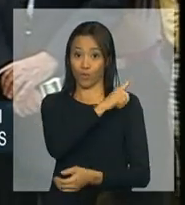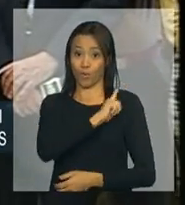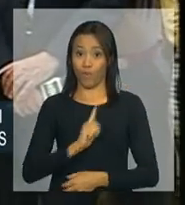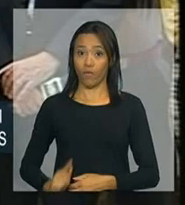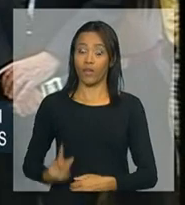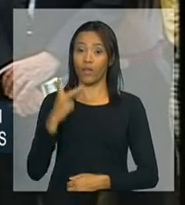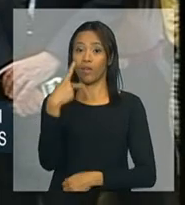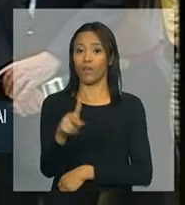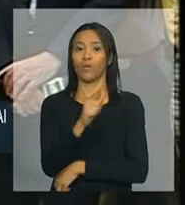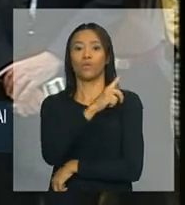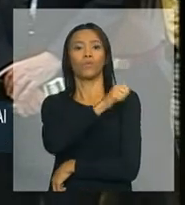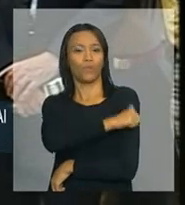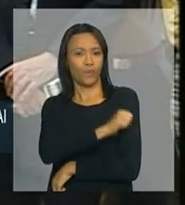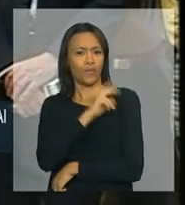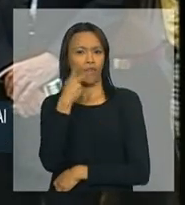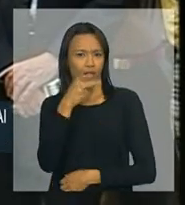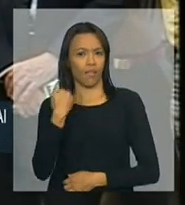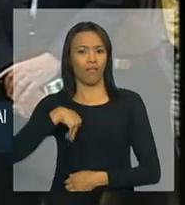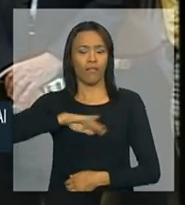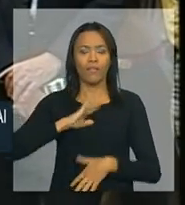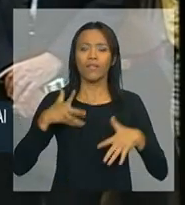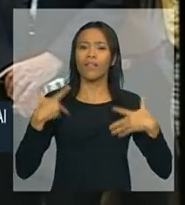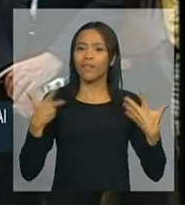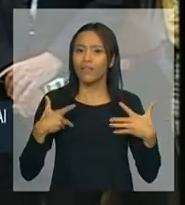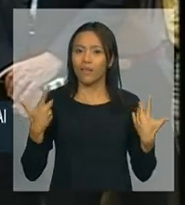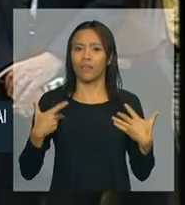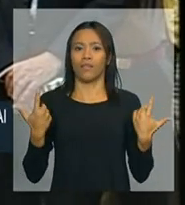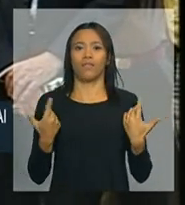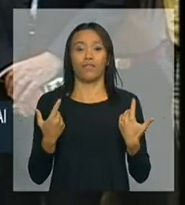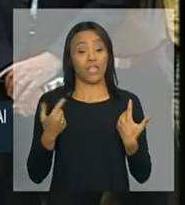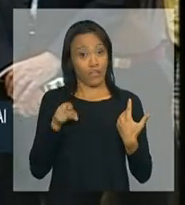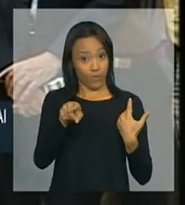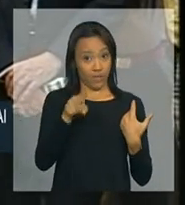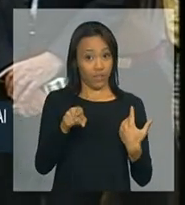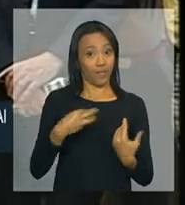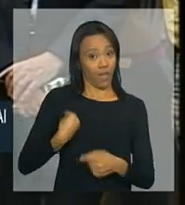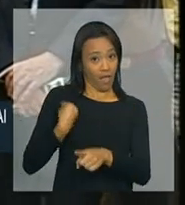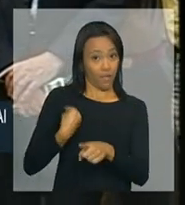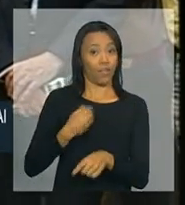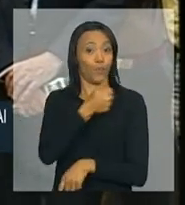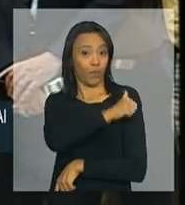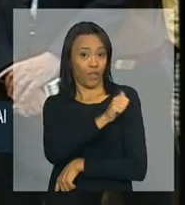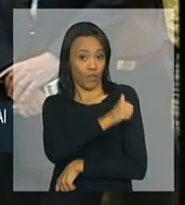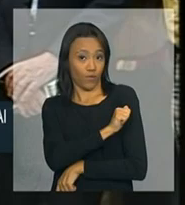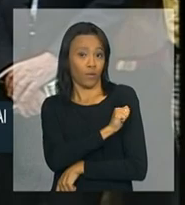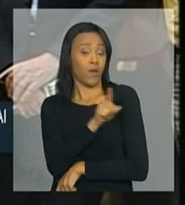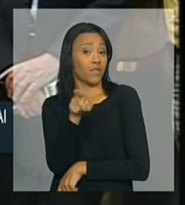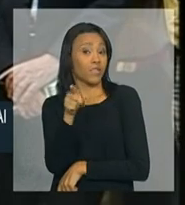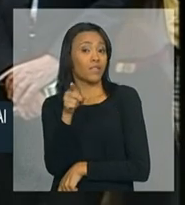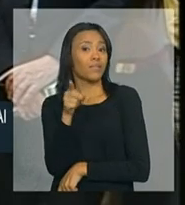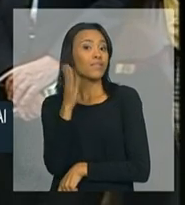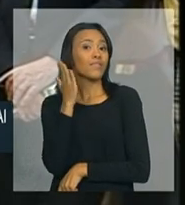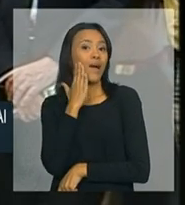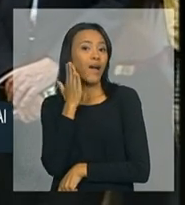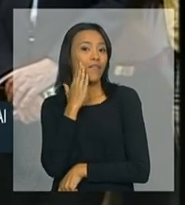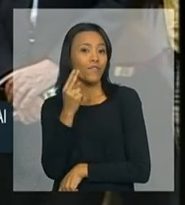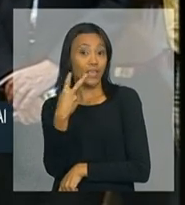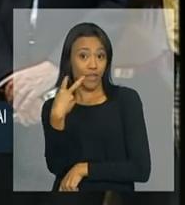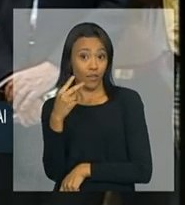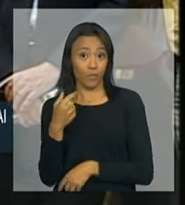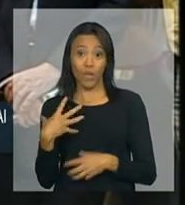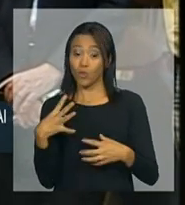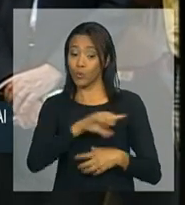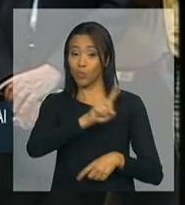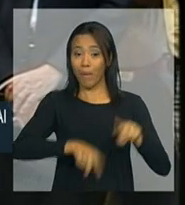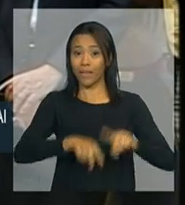alegria também, Sérgio Cabral, como você aí no Rio, e poder estar recebendo todos esses